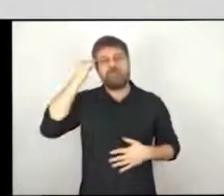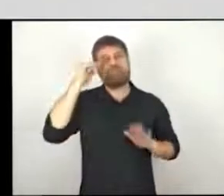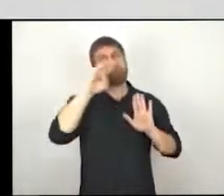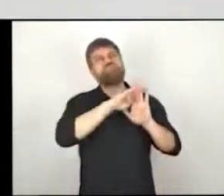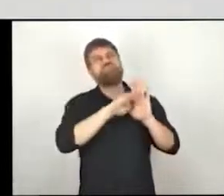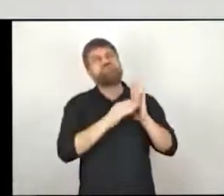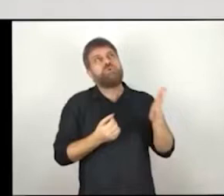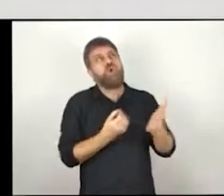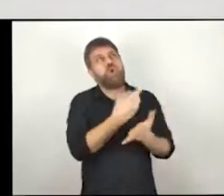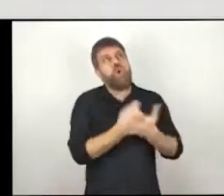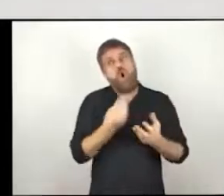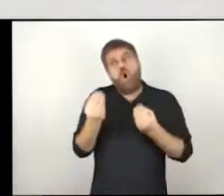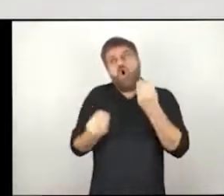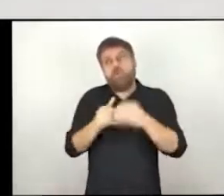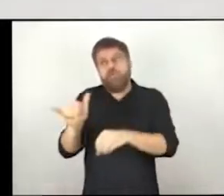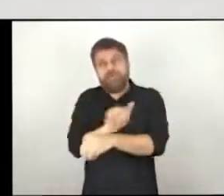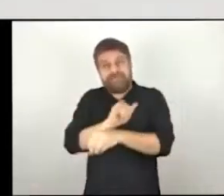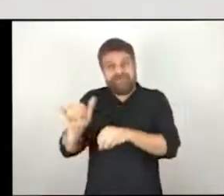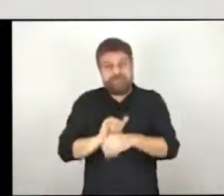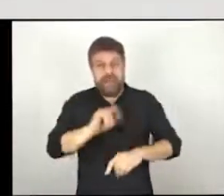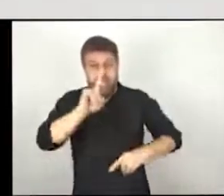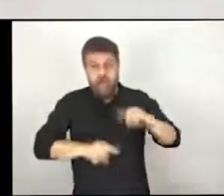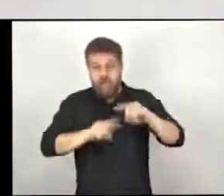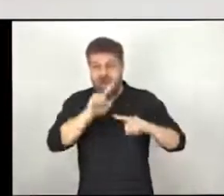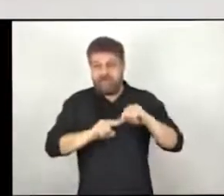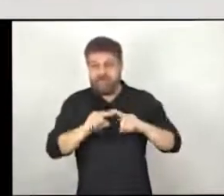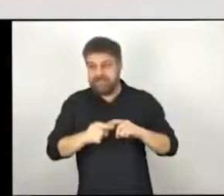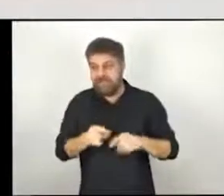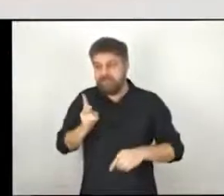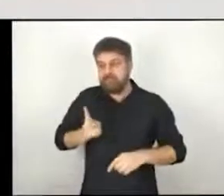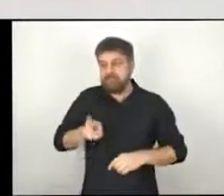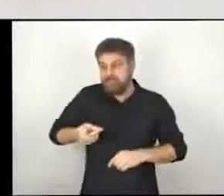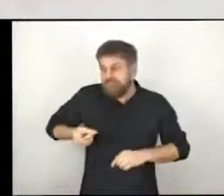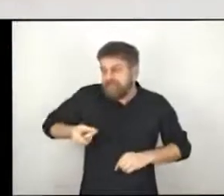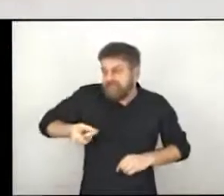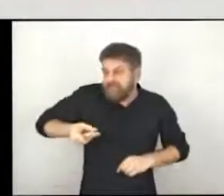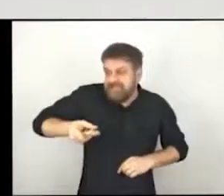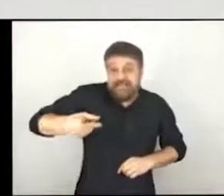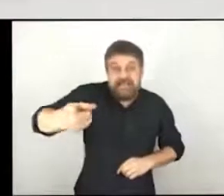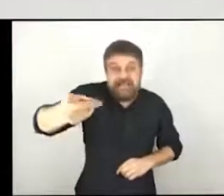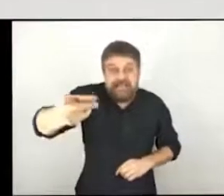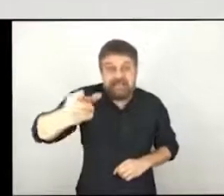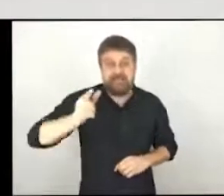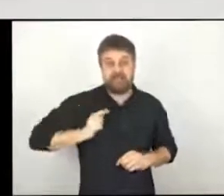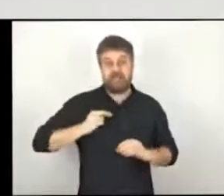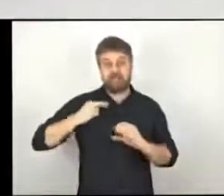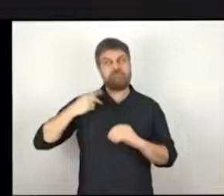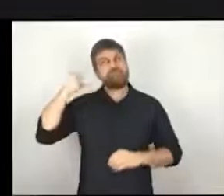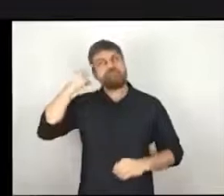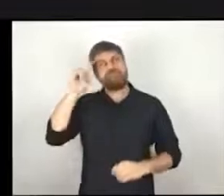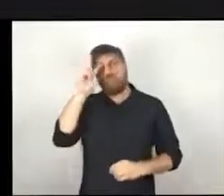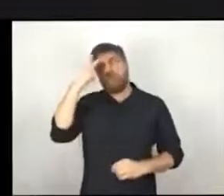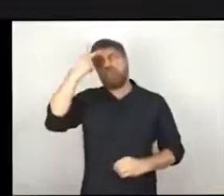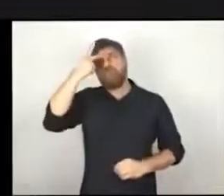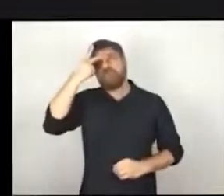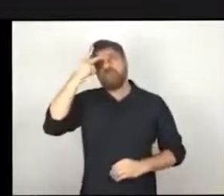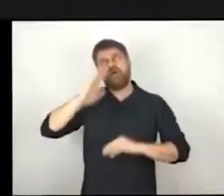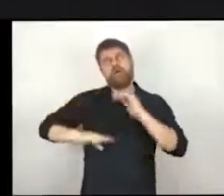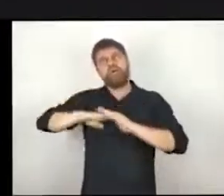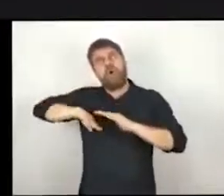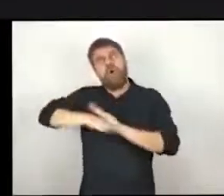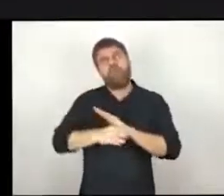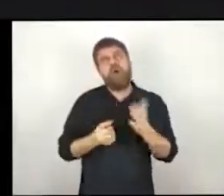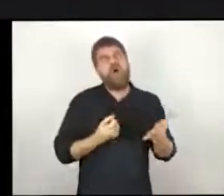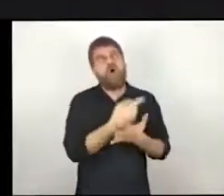Pensando no plano do consumo, existe um jeito de deixar a vida desse produto um pouco mais sustentável. Por exemplo, a gente pode repensar os